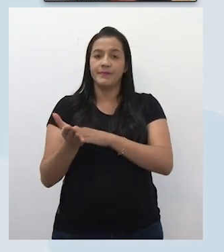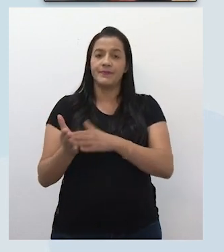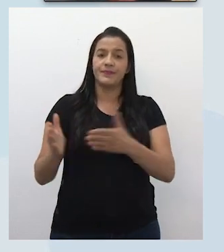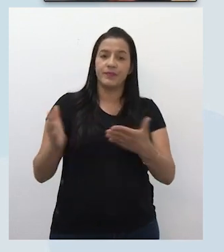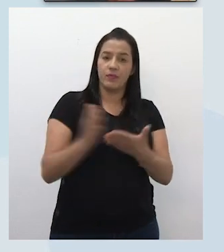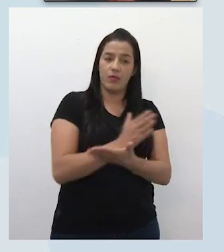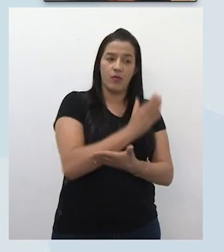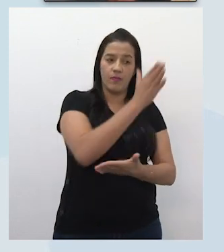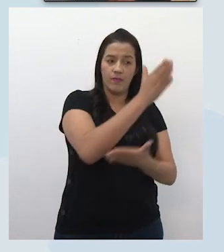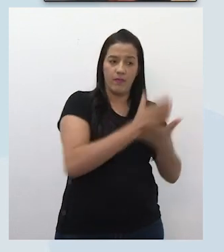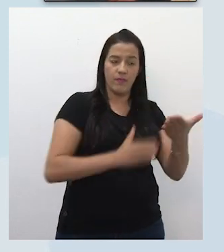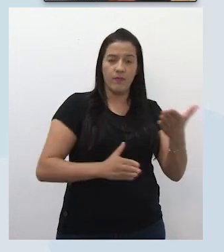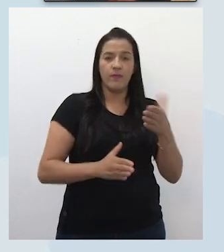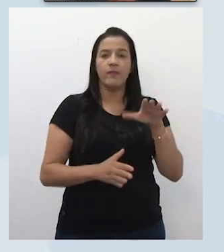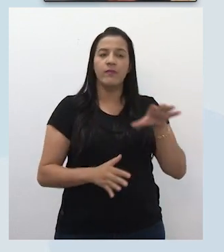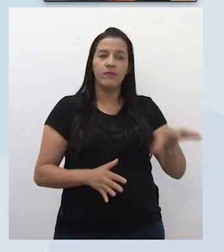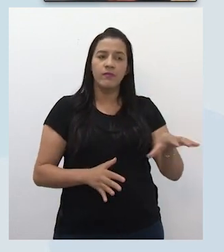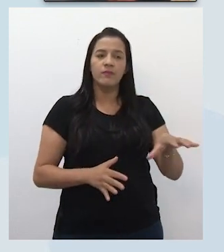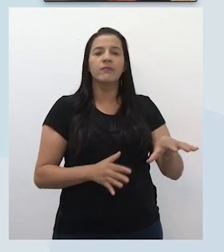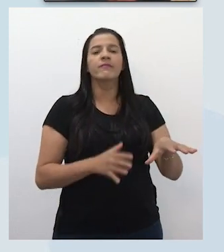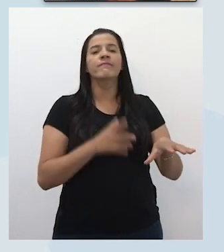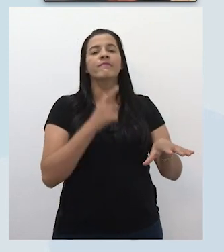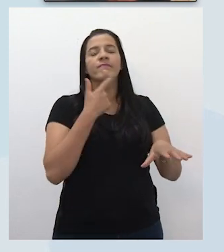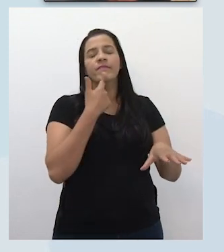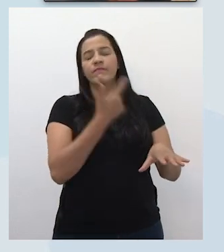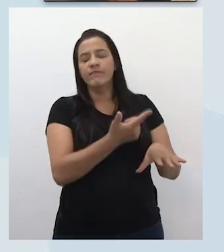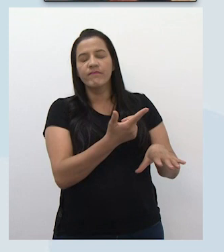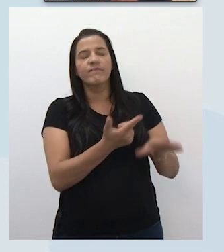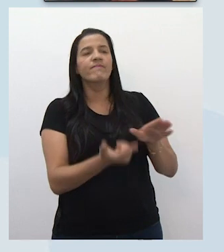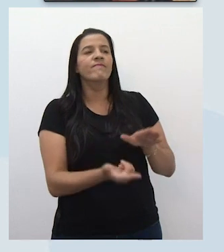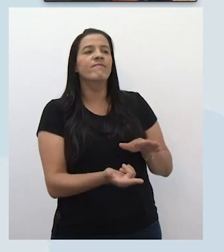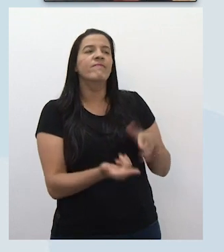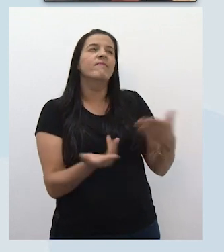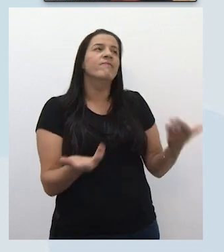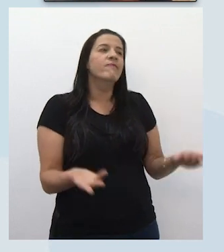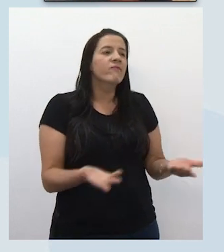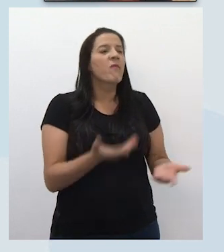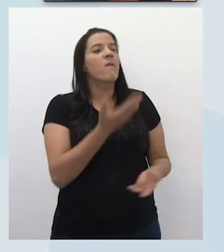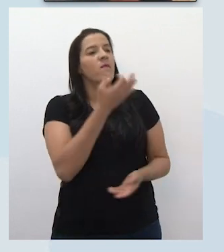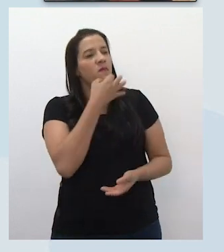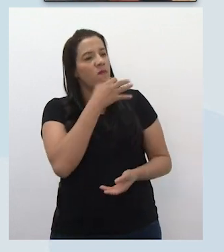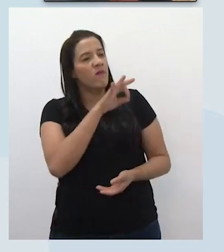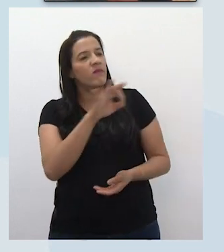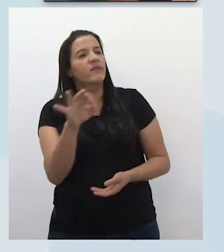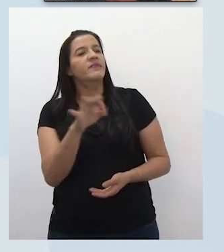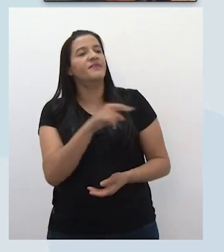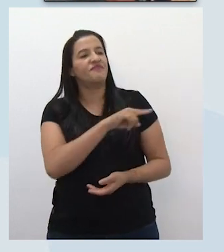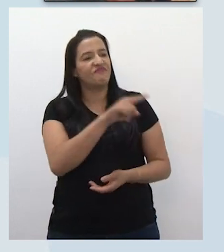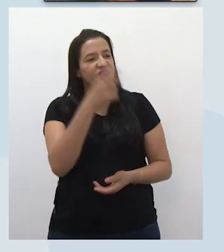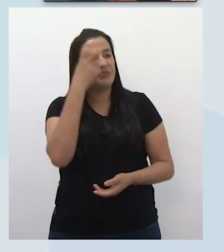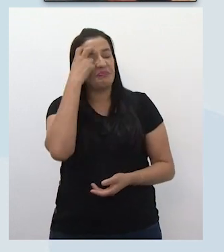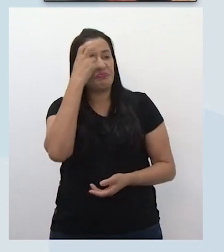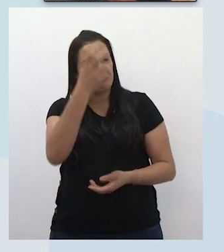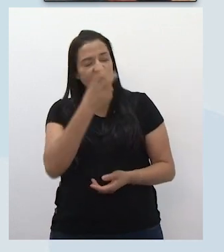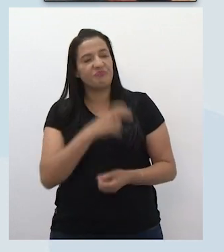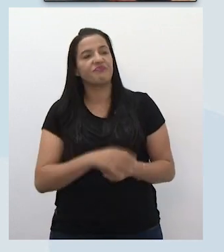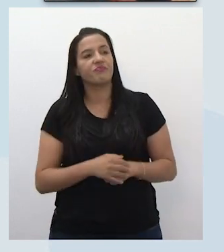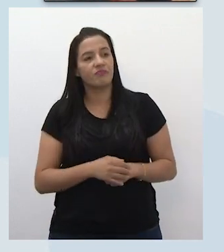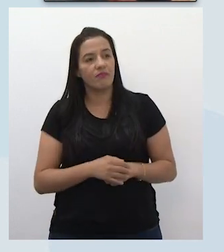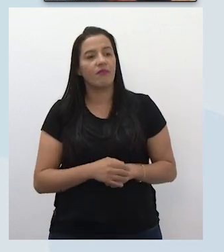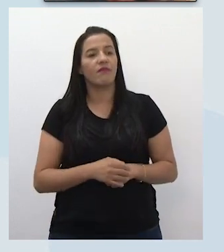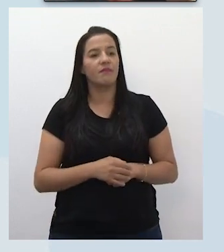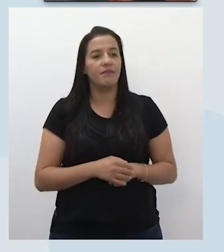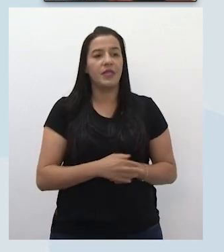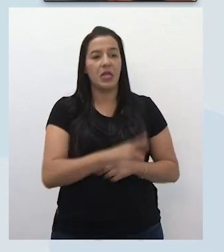dos estudantes, eles faziam um elogio do tipo: nossa, você deve ser muito inteligente, né,